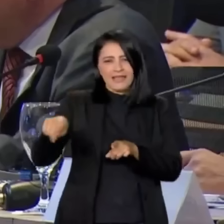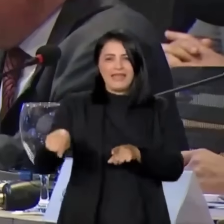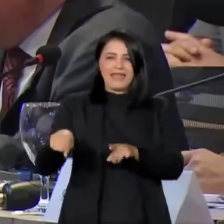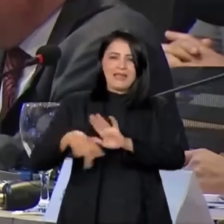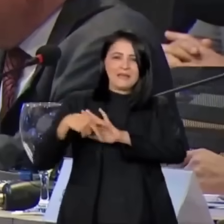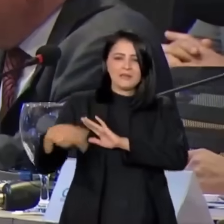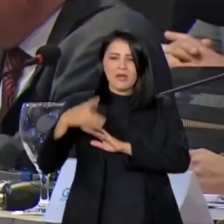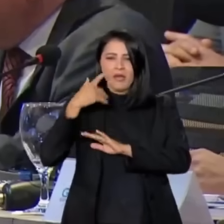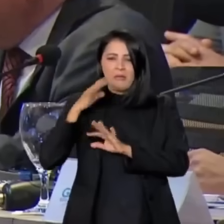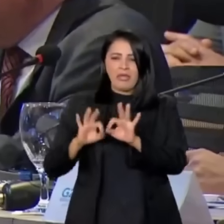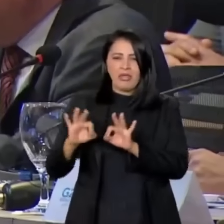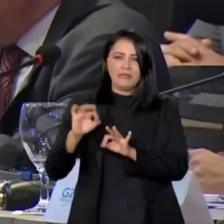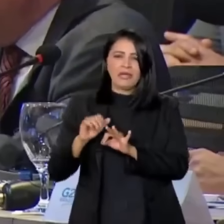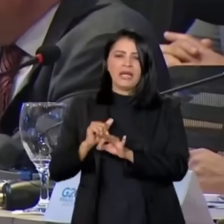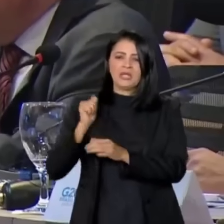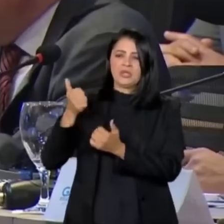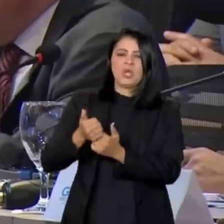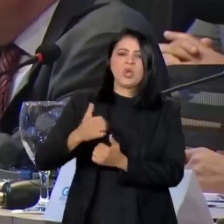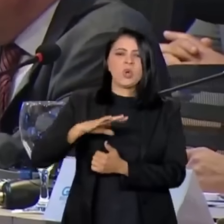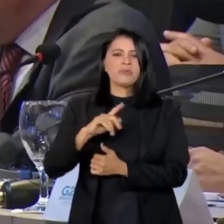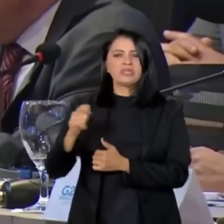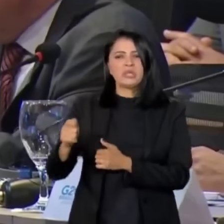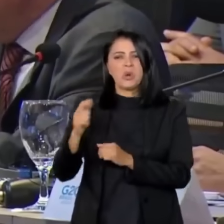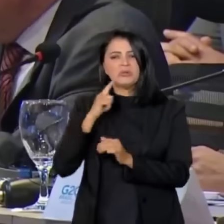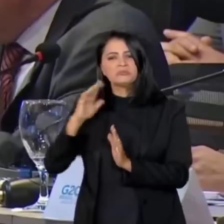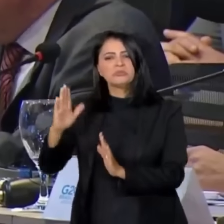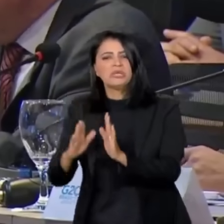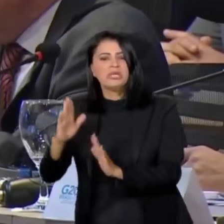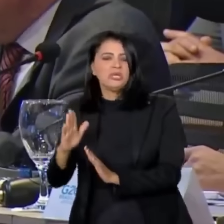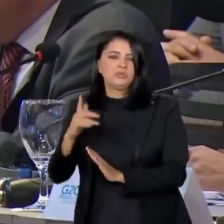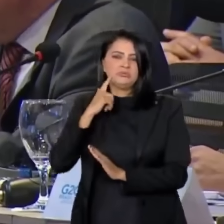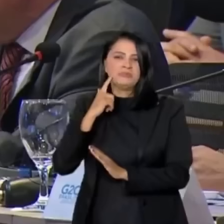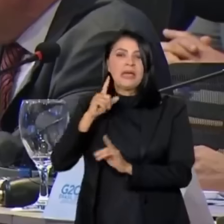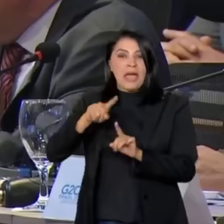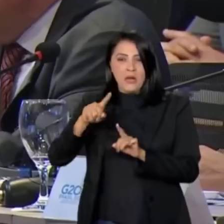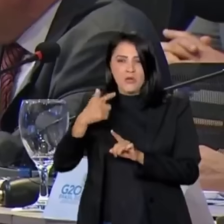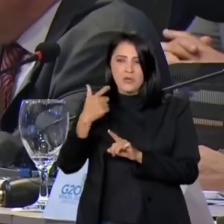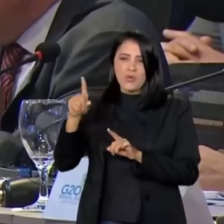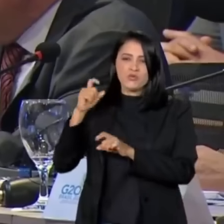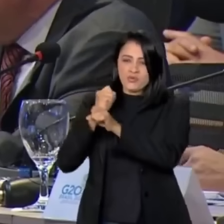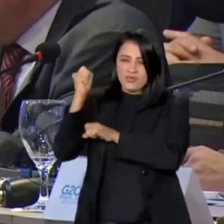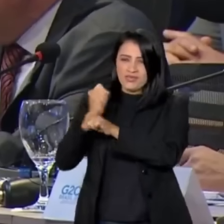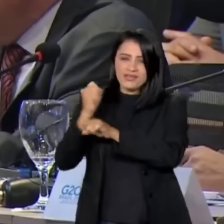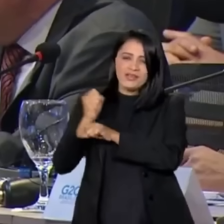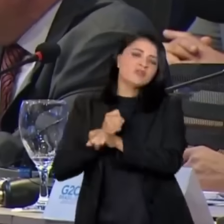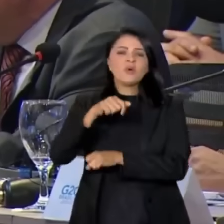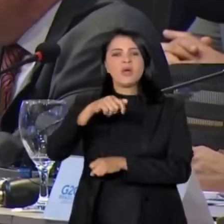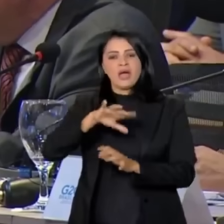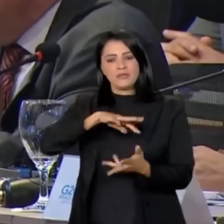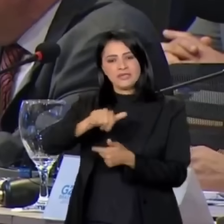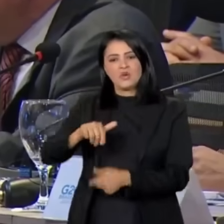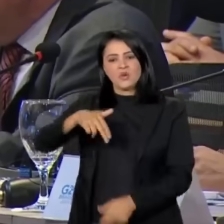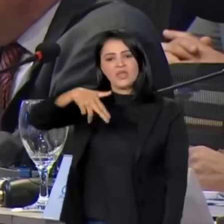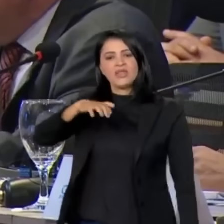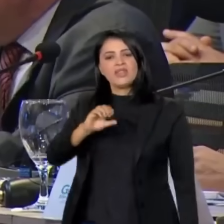de medidas compensatórias paliativas. Nas últimas décadas, a globalização neoliberal